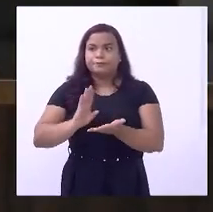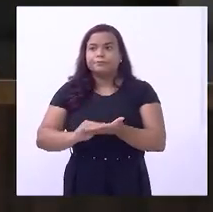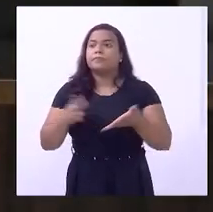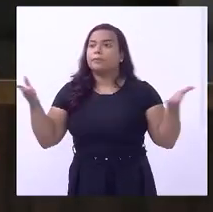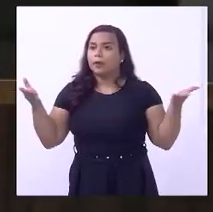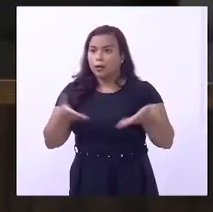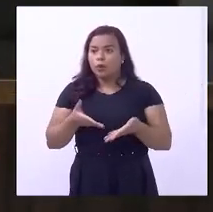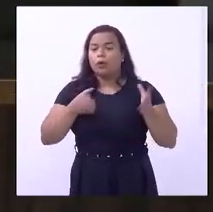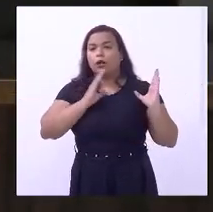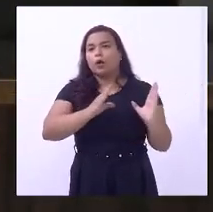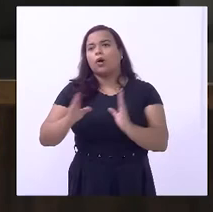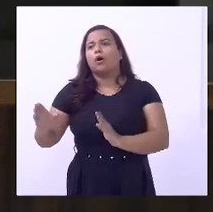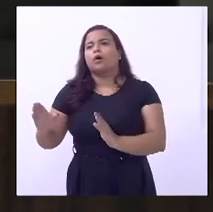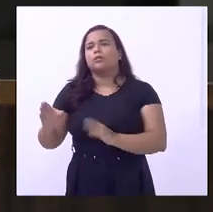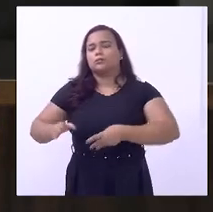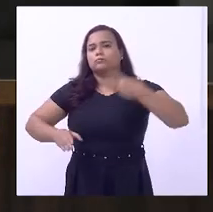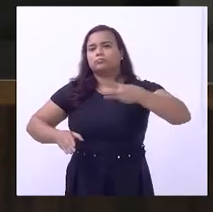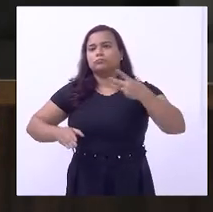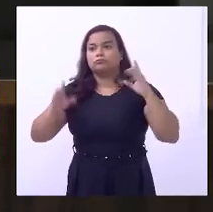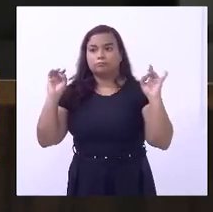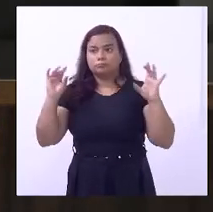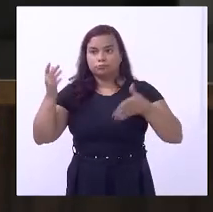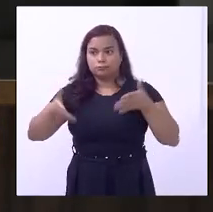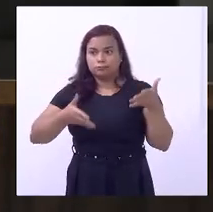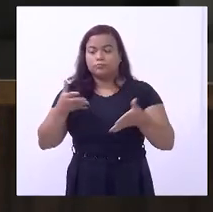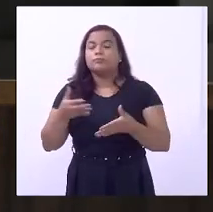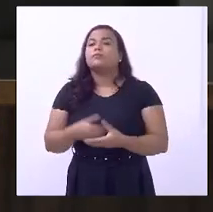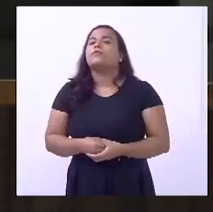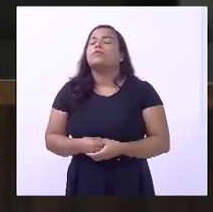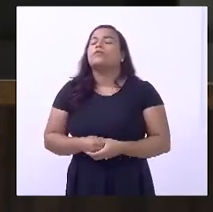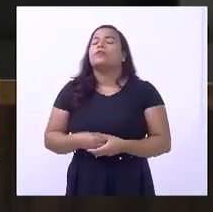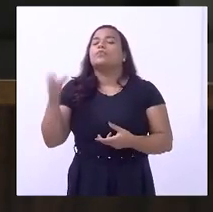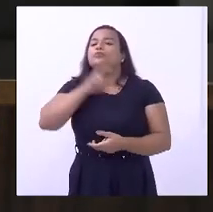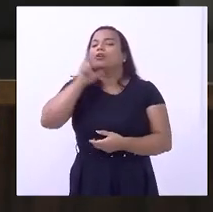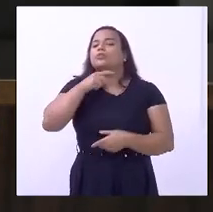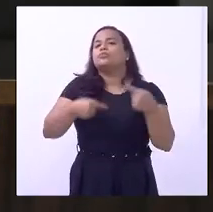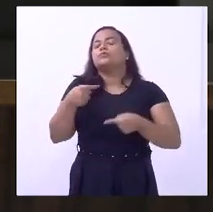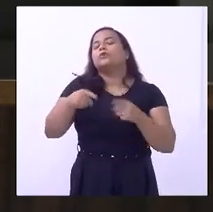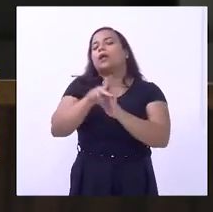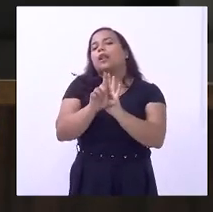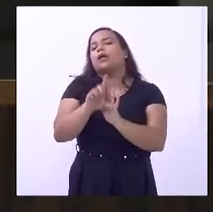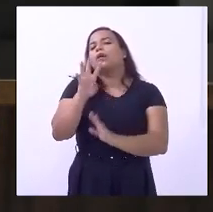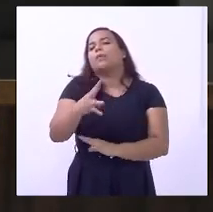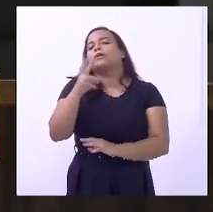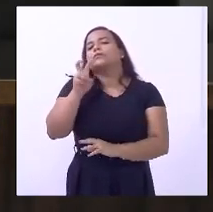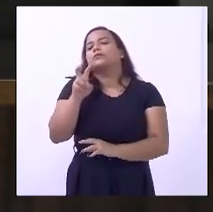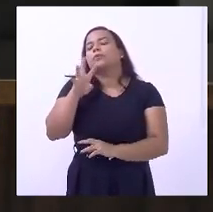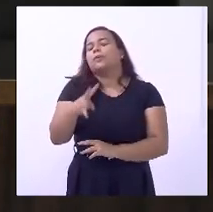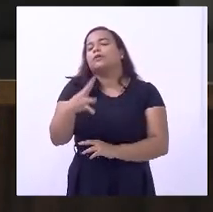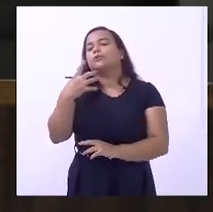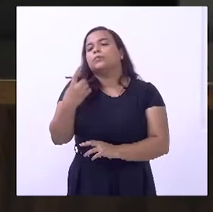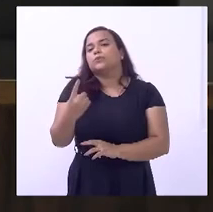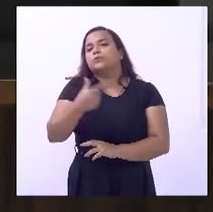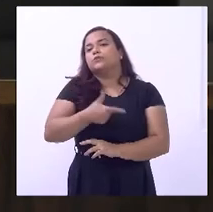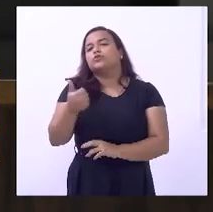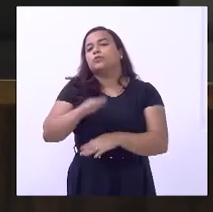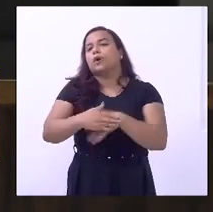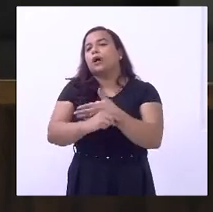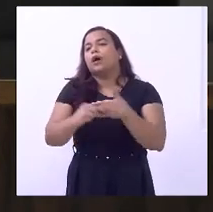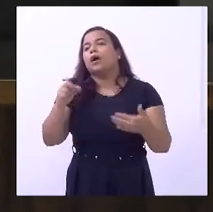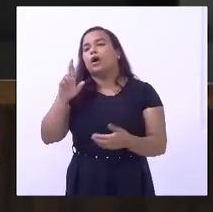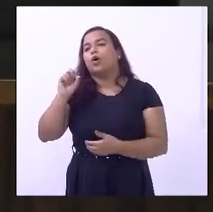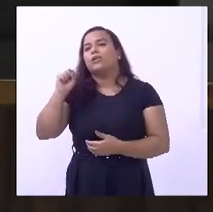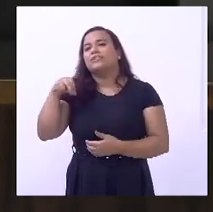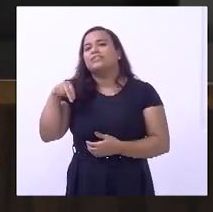passa-se a ordem da terceira sessão. Em regime de urgência, em discussão única, projeto de lei 4541 de 21, de autoria da deputada Rosane Félix,